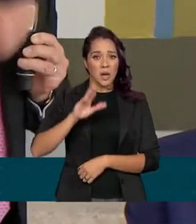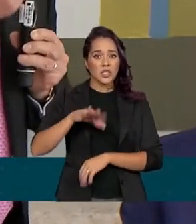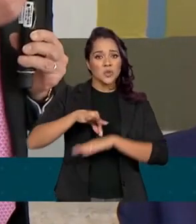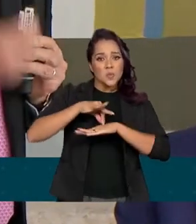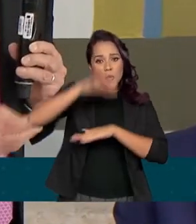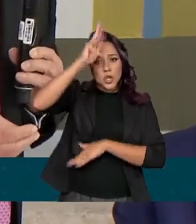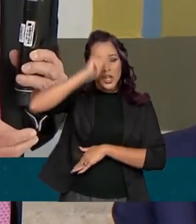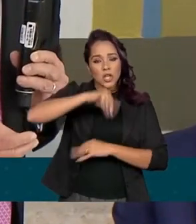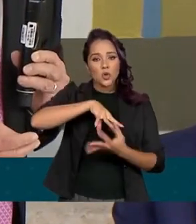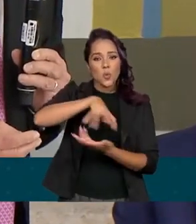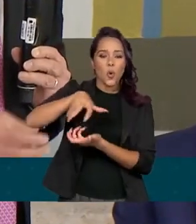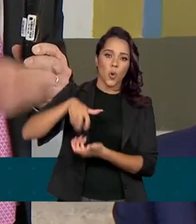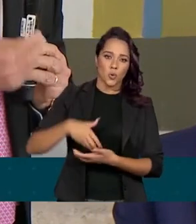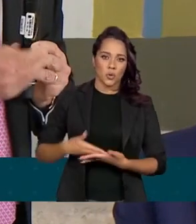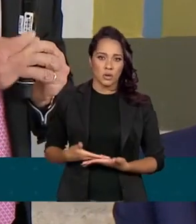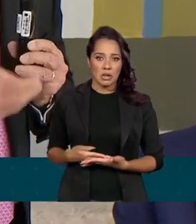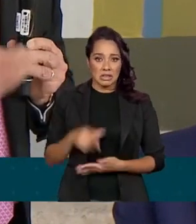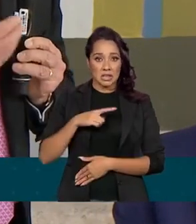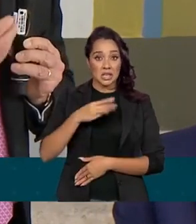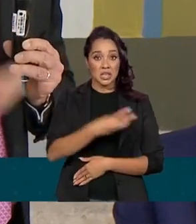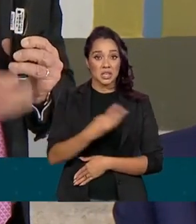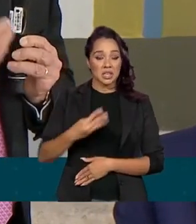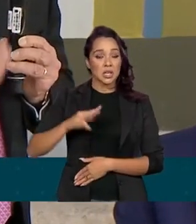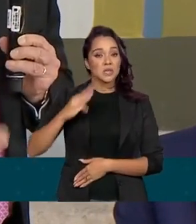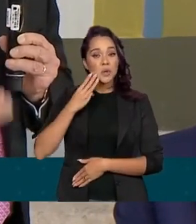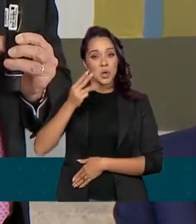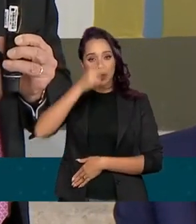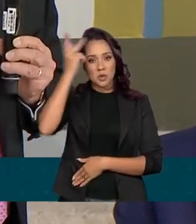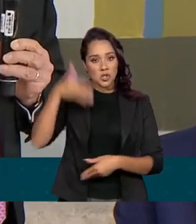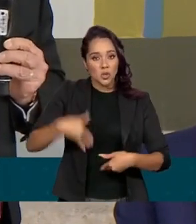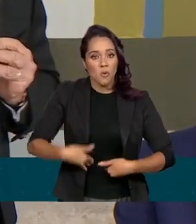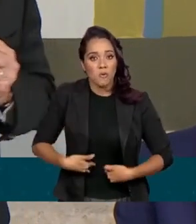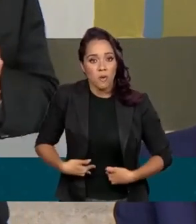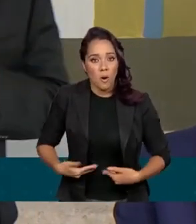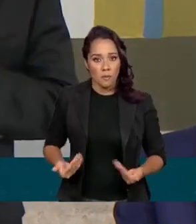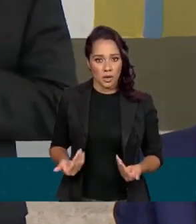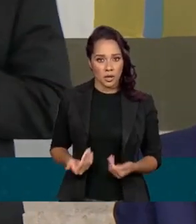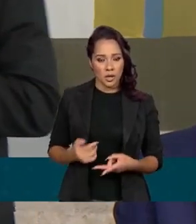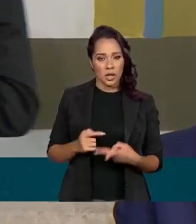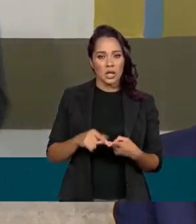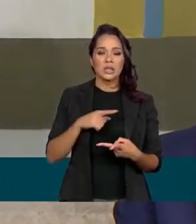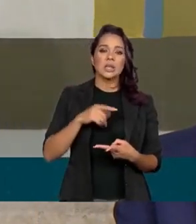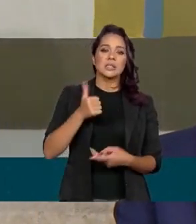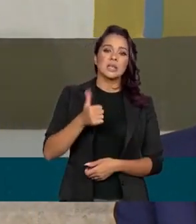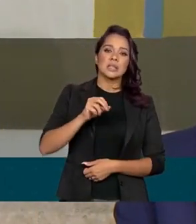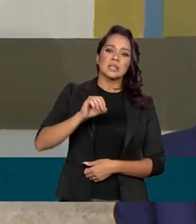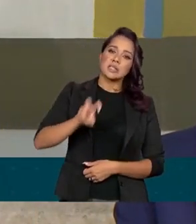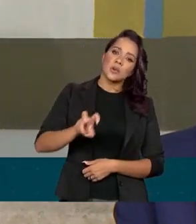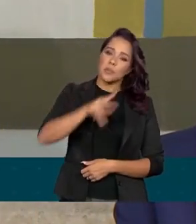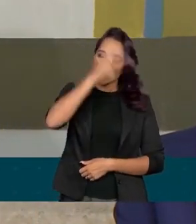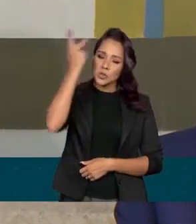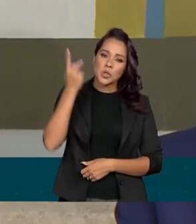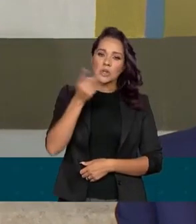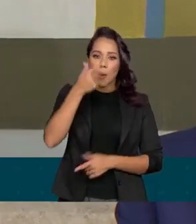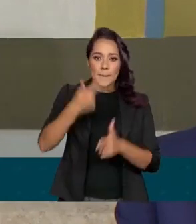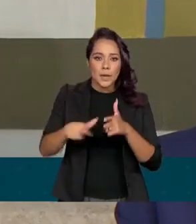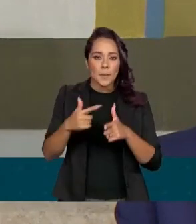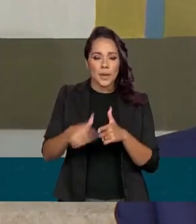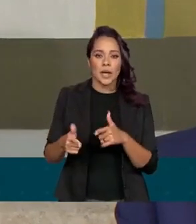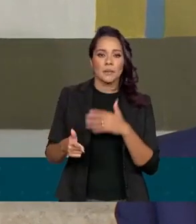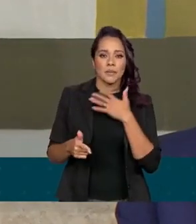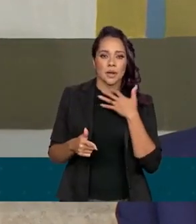proteína animal do planeta, ter 33 milhões de pessoas com fome, ter 105 milhões de pessoas com algum